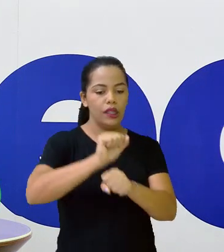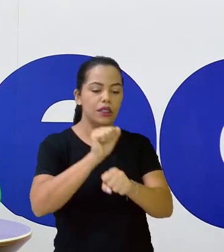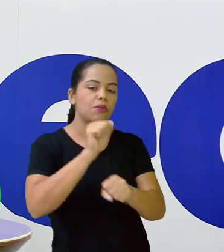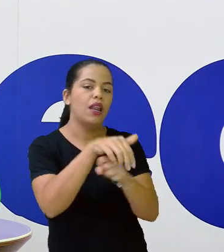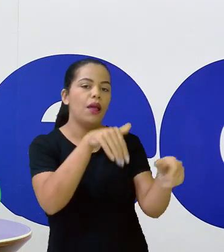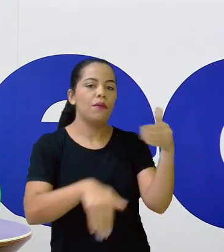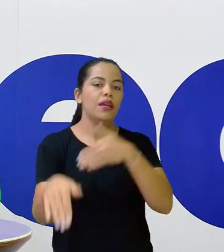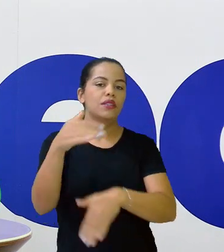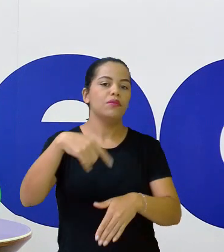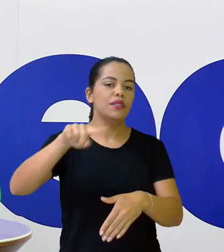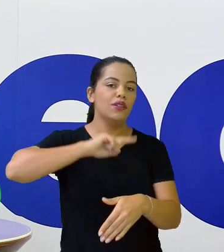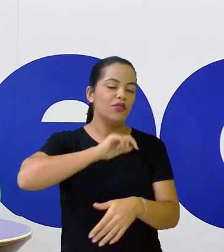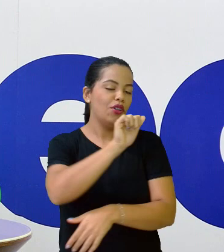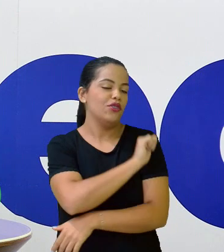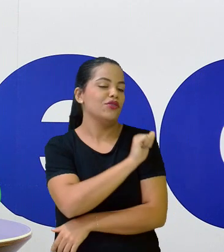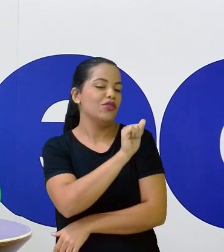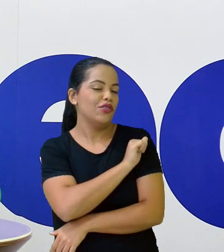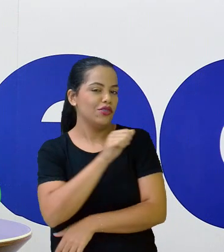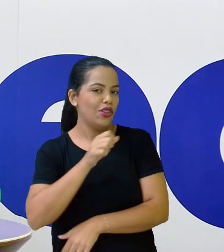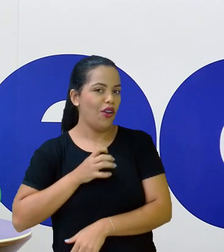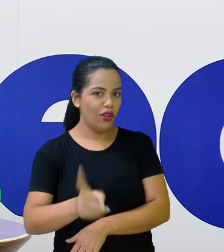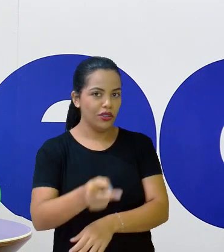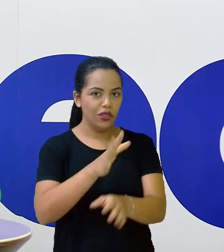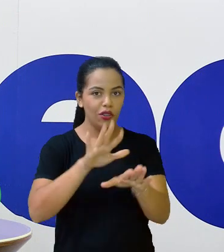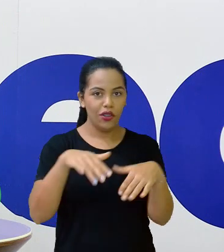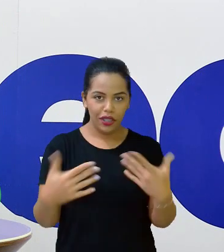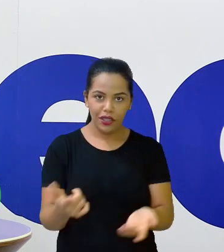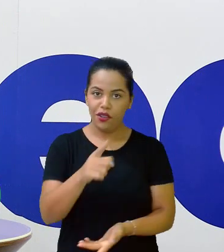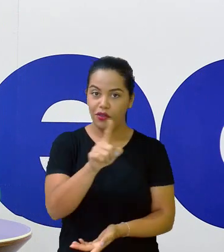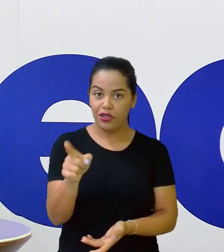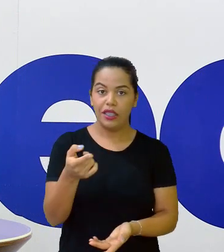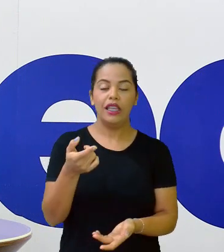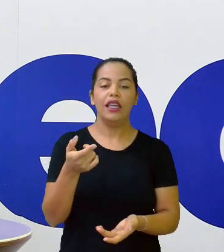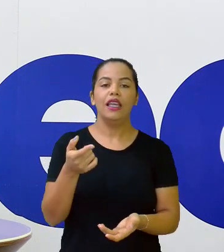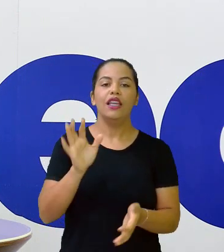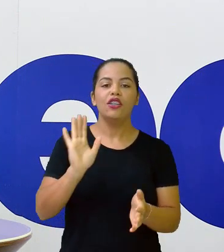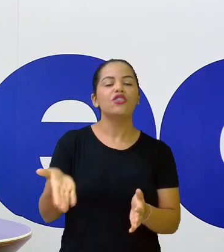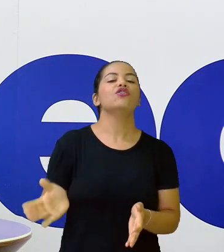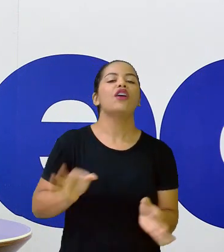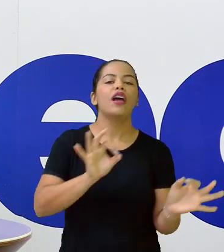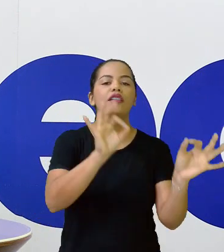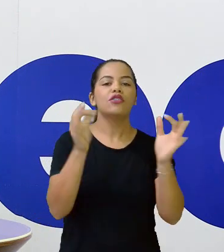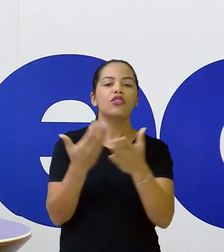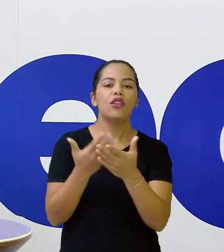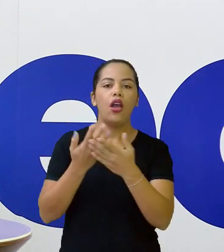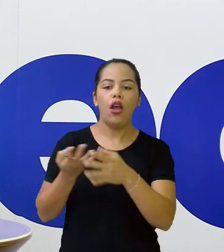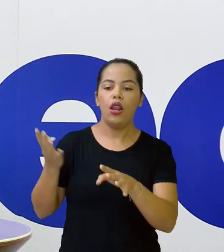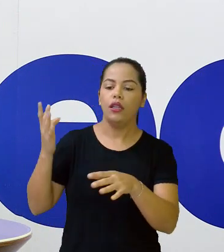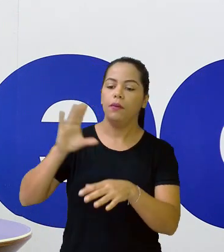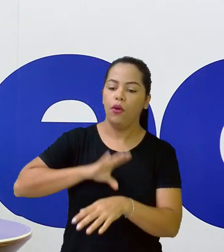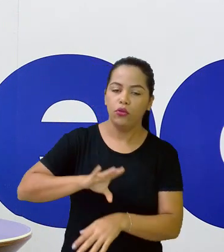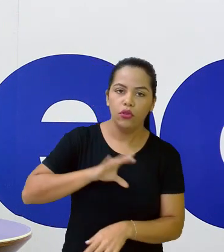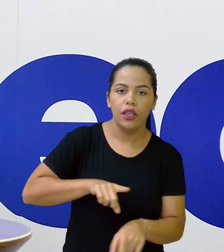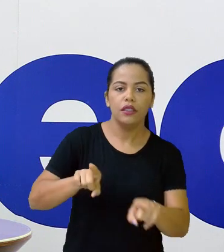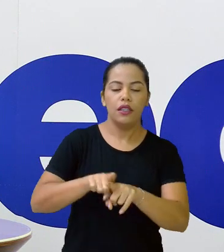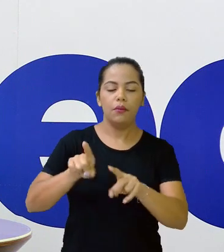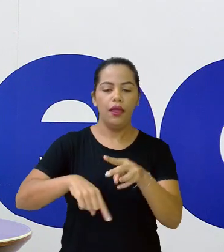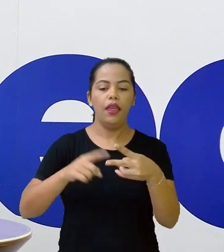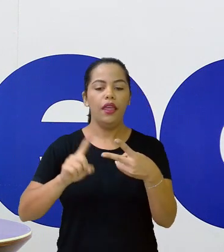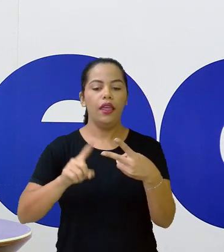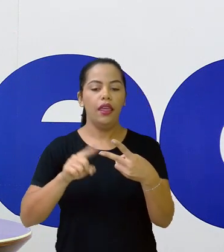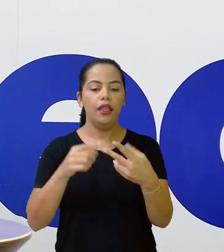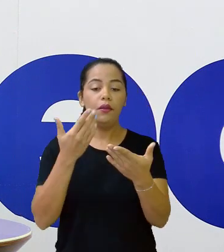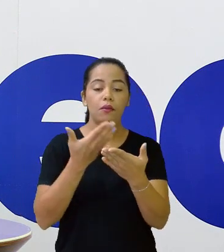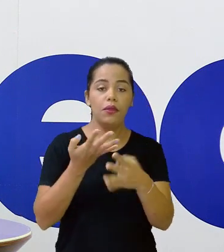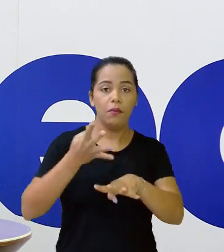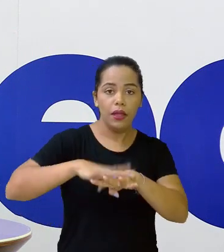nossos estudantes aí. Continua aí que eles estavam lá na aula de língua portuguesa, de matemática e agora ligadinho aqui